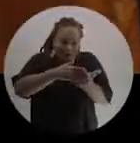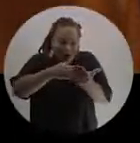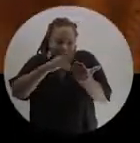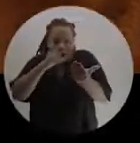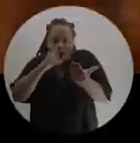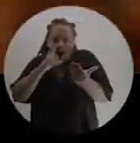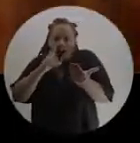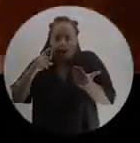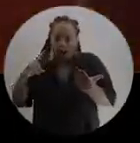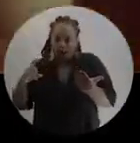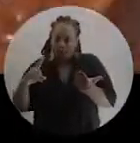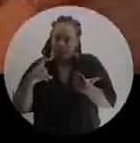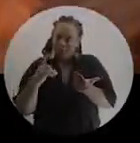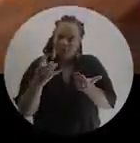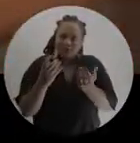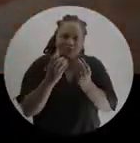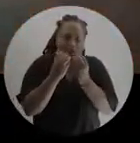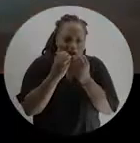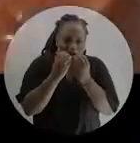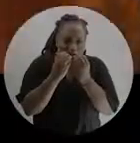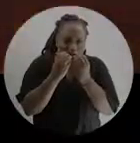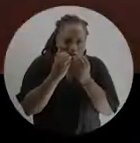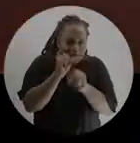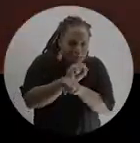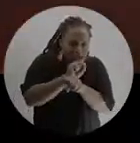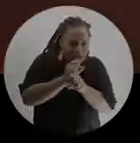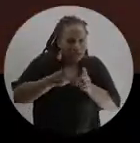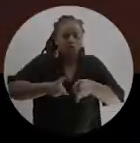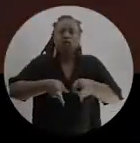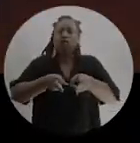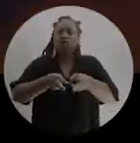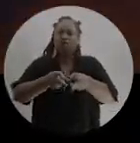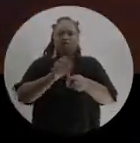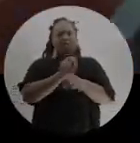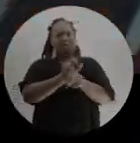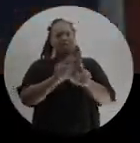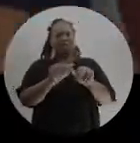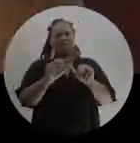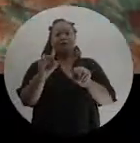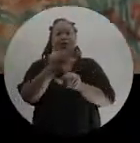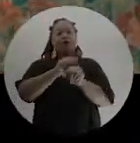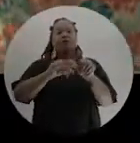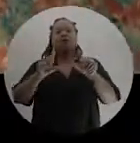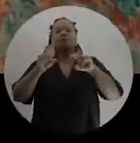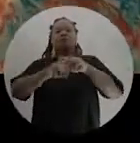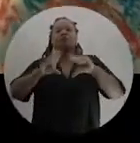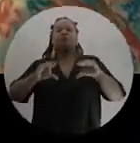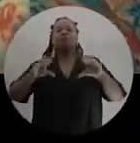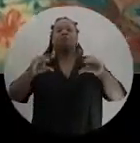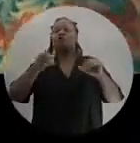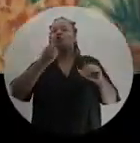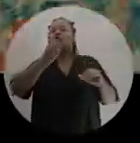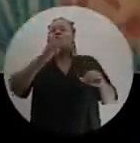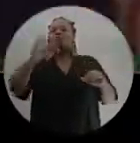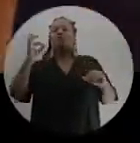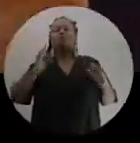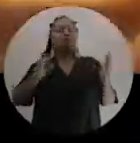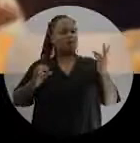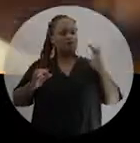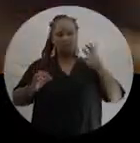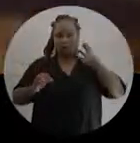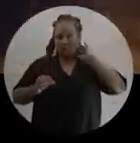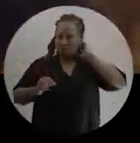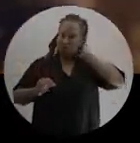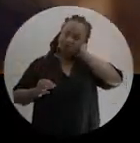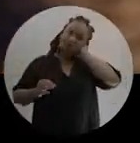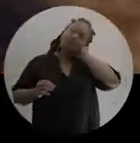vatapá cremoso, camarão no veneno. Você para ou continua? Não existe parar, né? Ou então você tá de boas, aí vem aquela